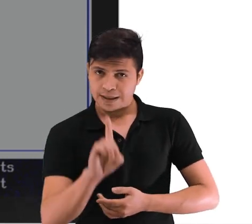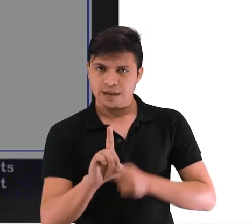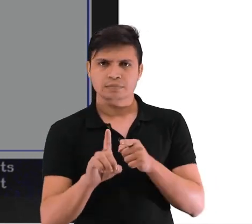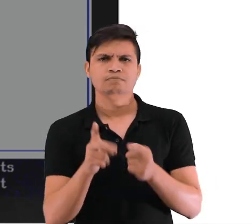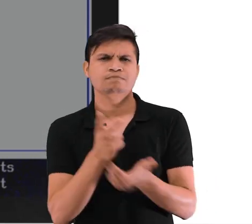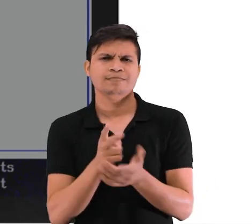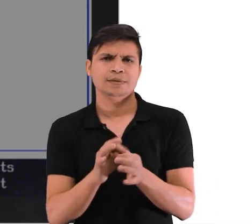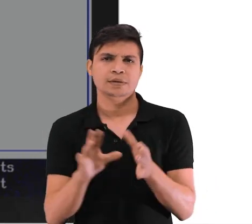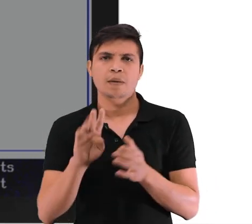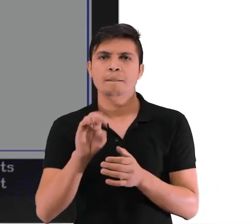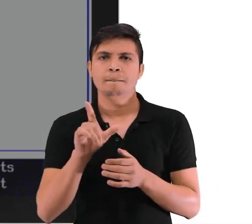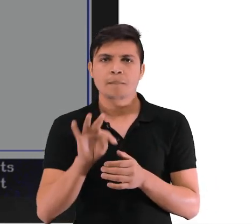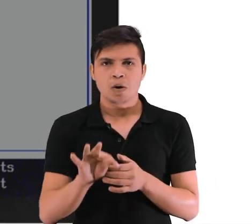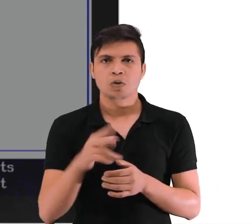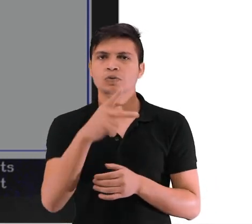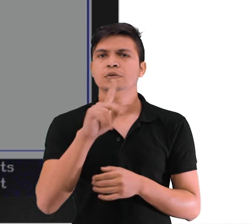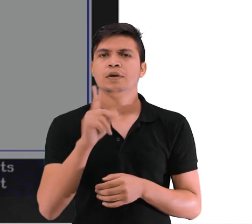no seu HD, certo?